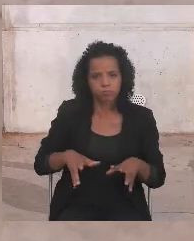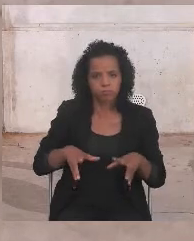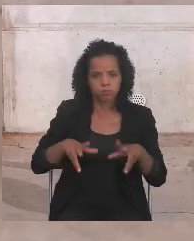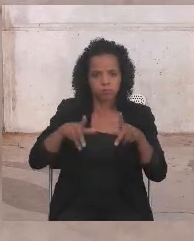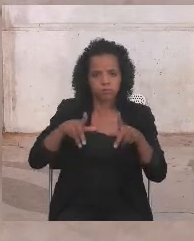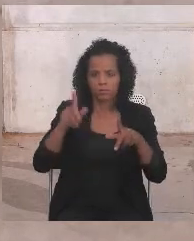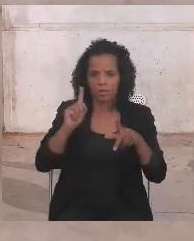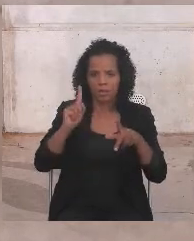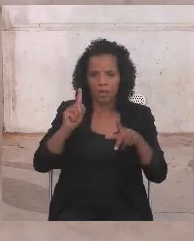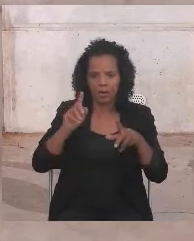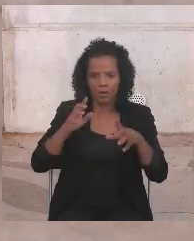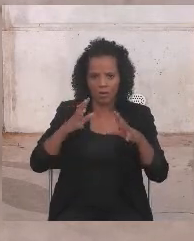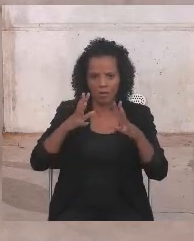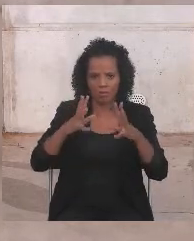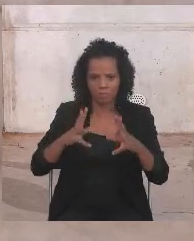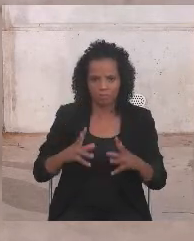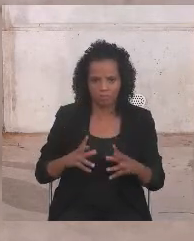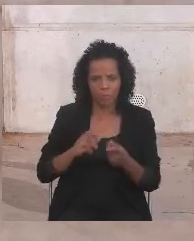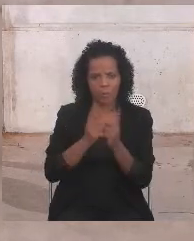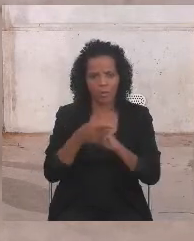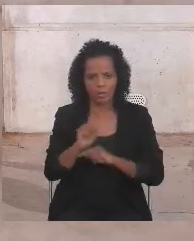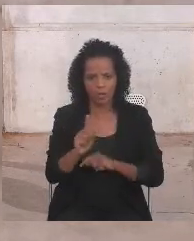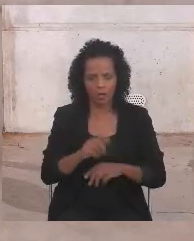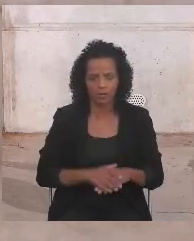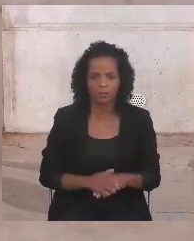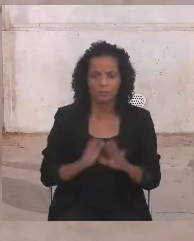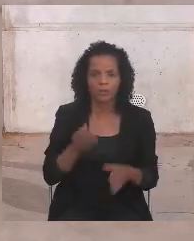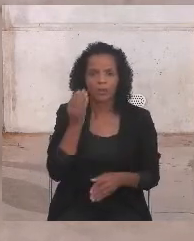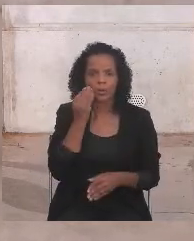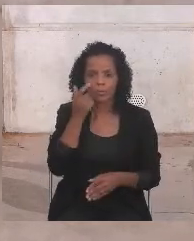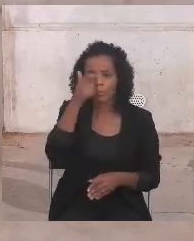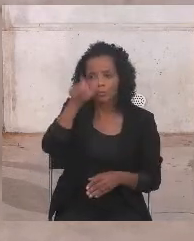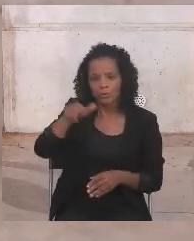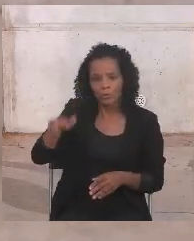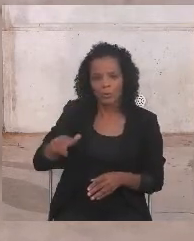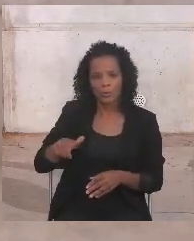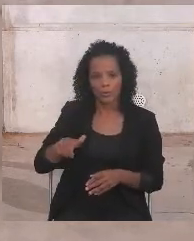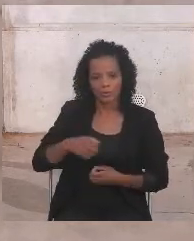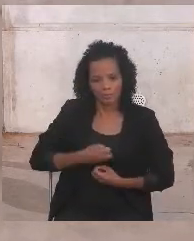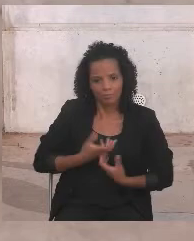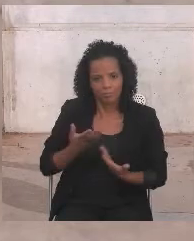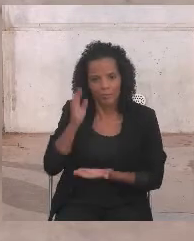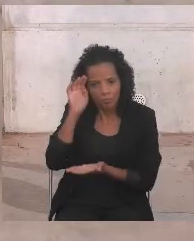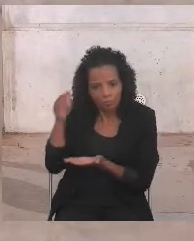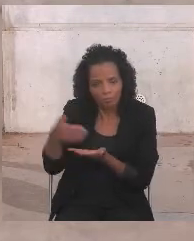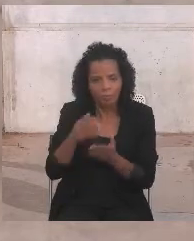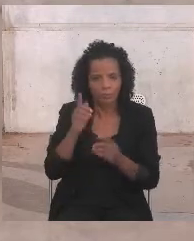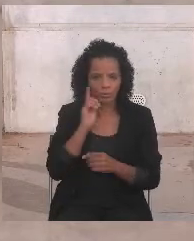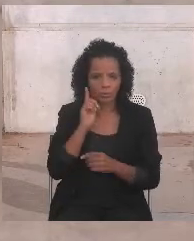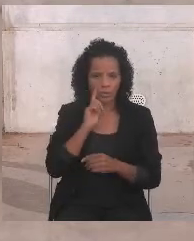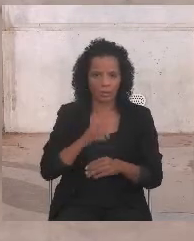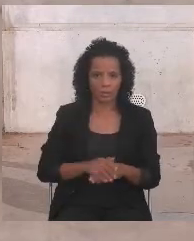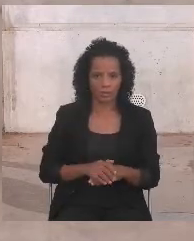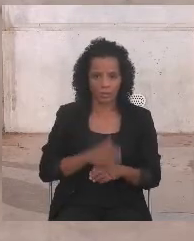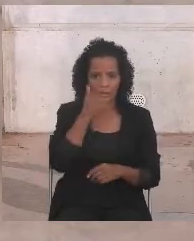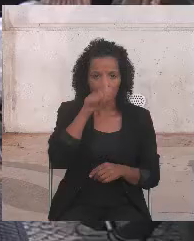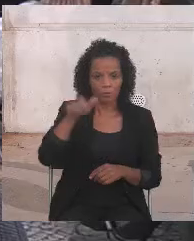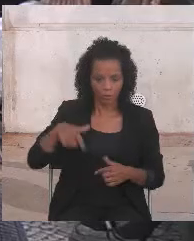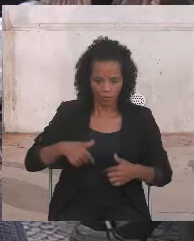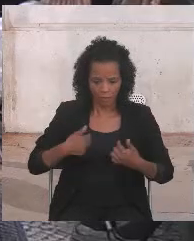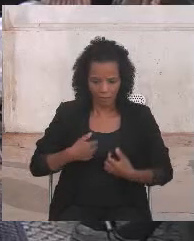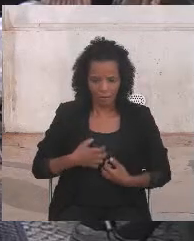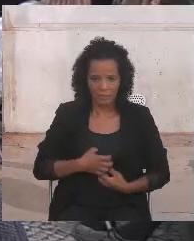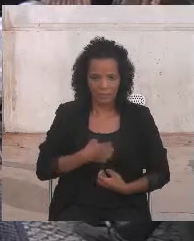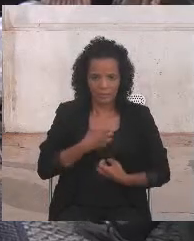e não de cima para baixo. Têm que partir das pessoas, têm que ser sentidas pelas